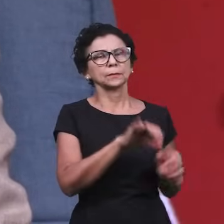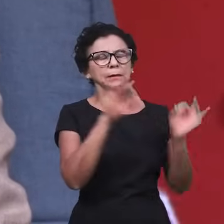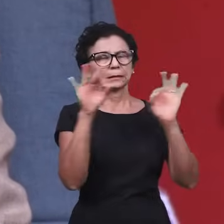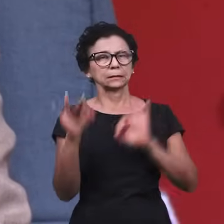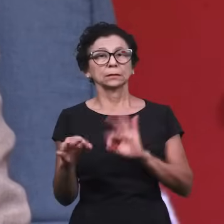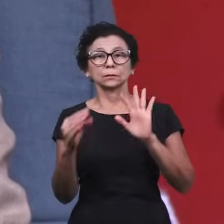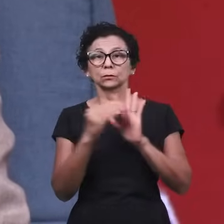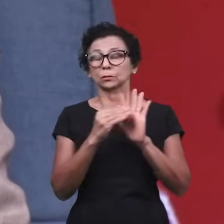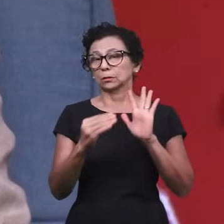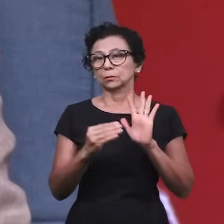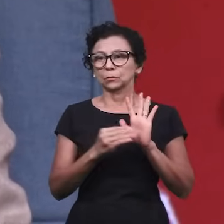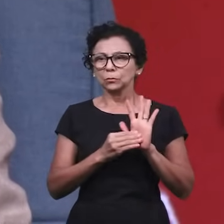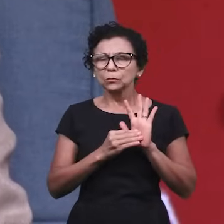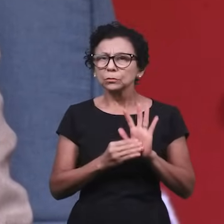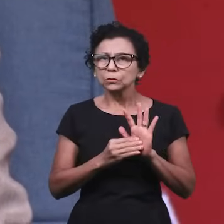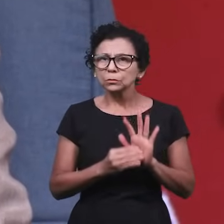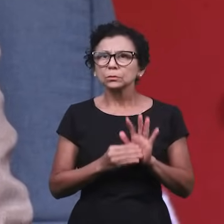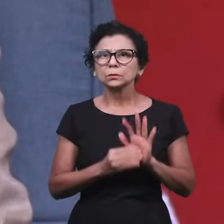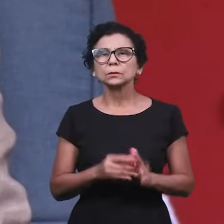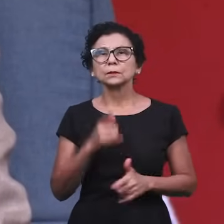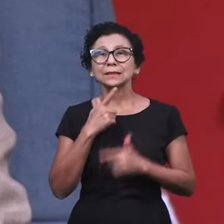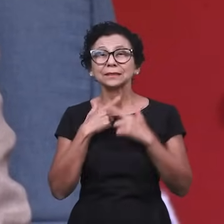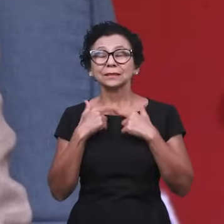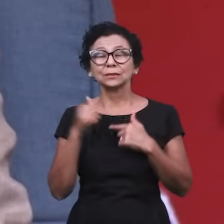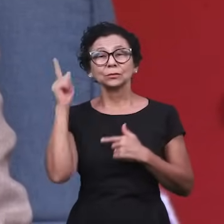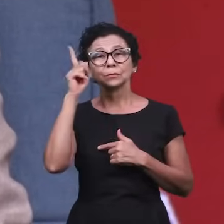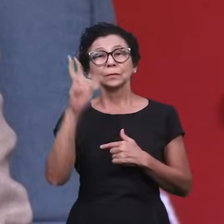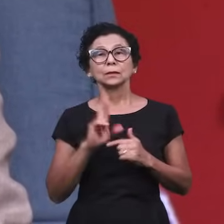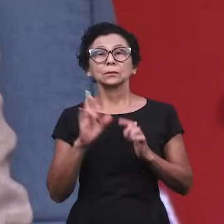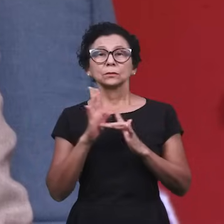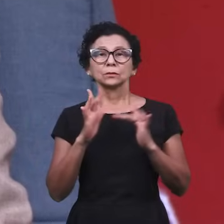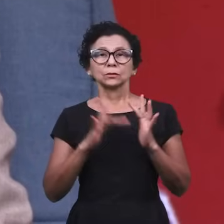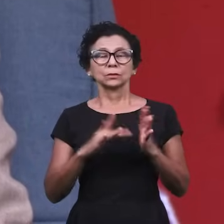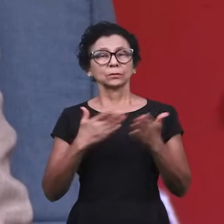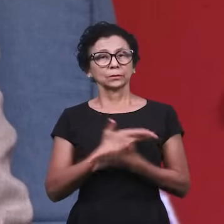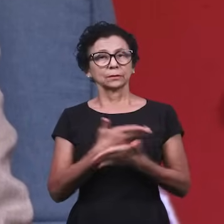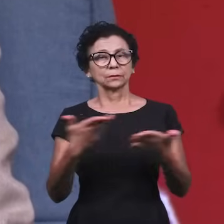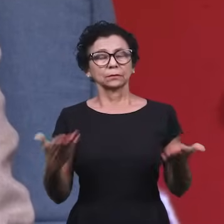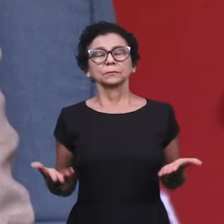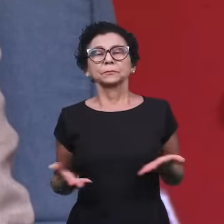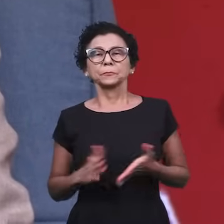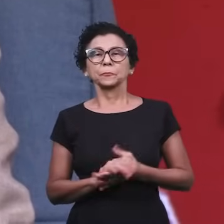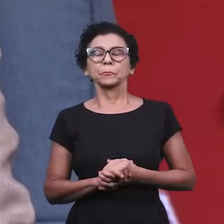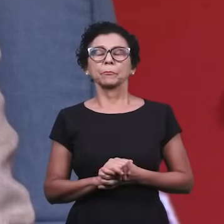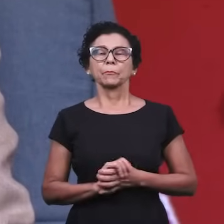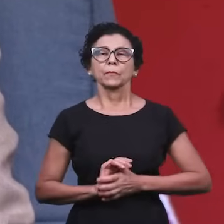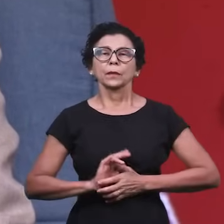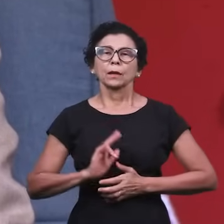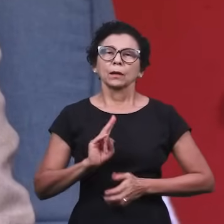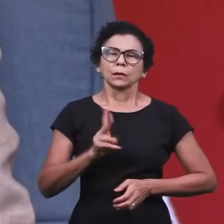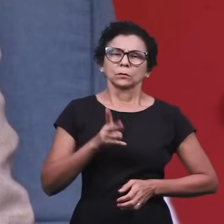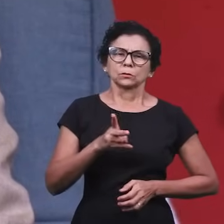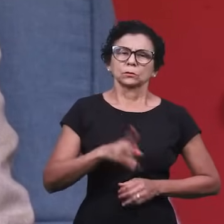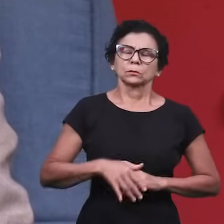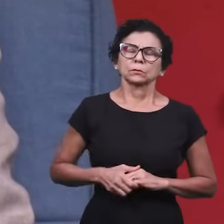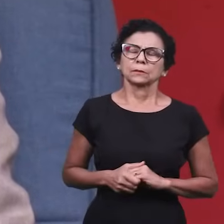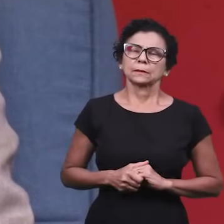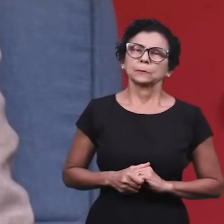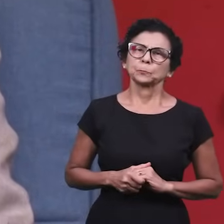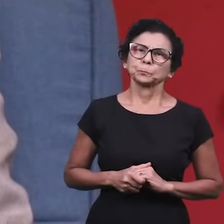nossos conteúdos, que participam. A todos a paz do Senhor. Nós vamos continuar